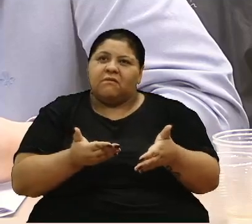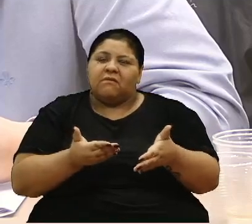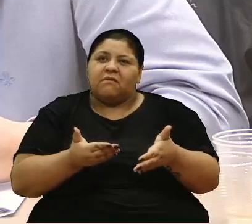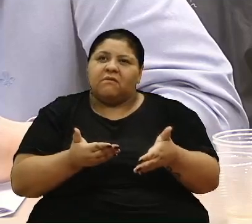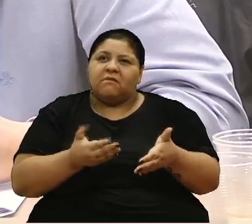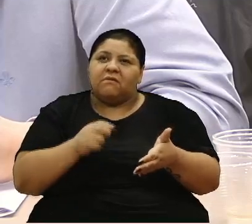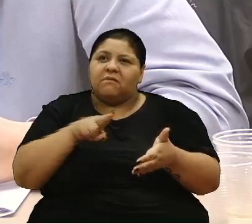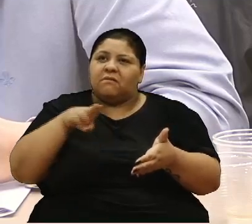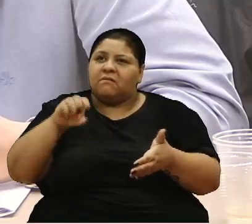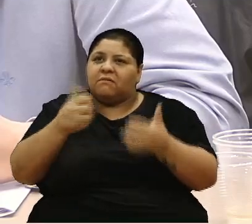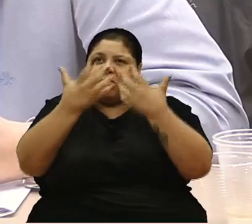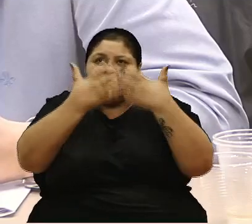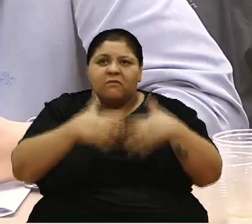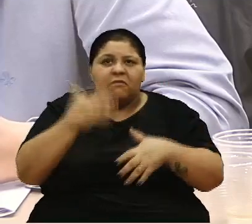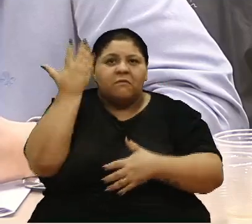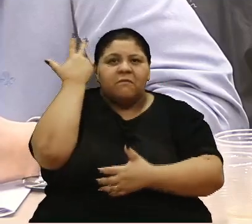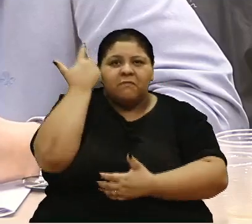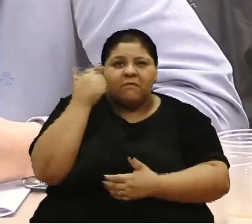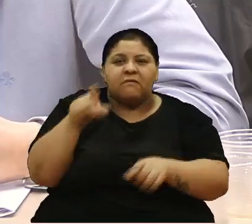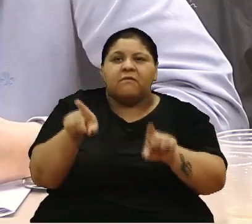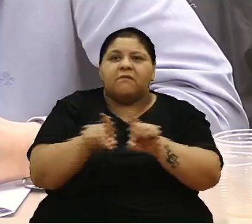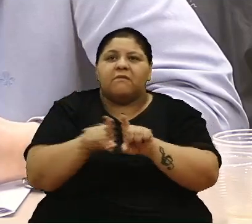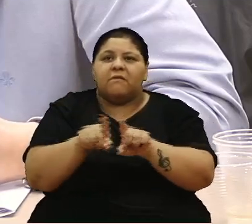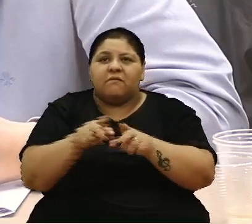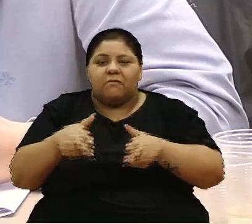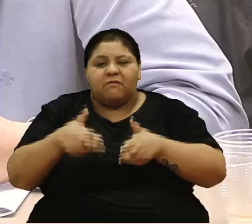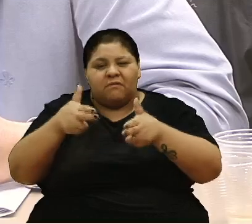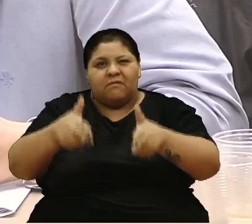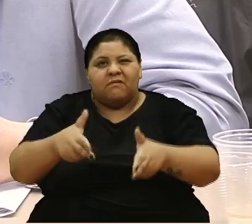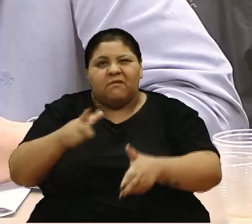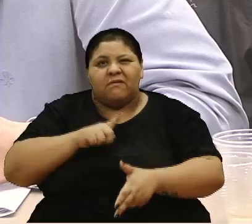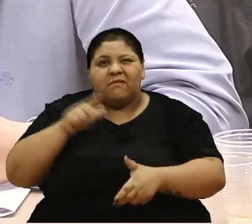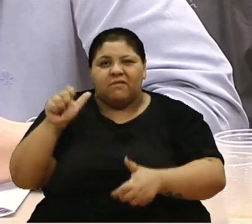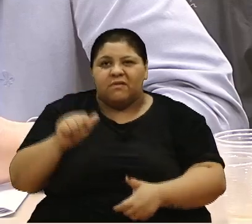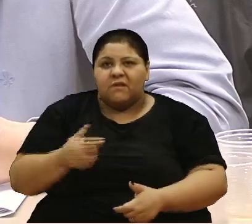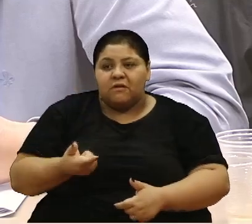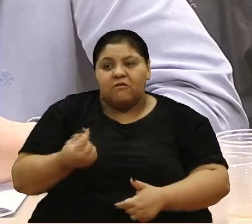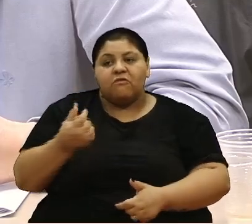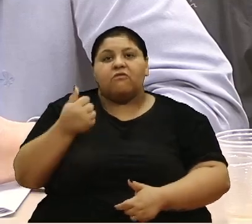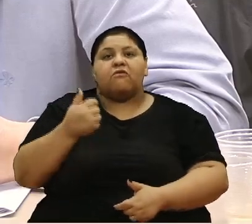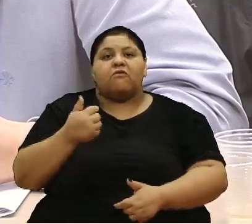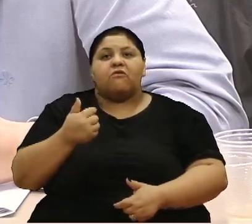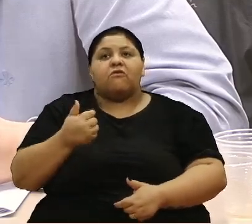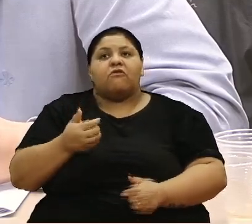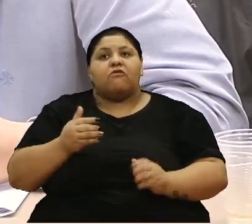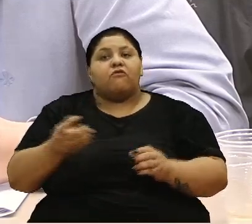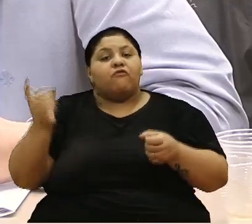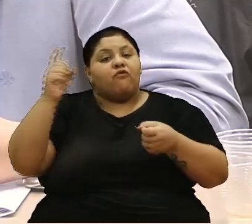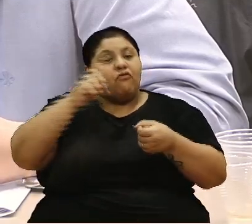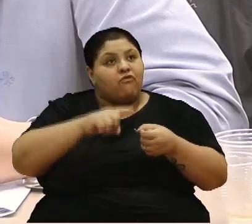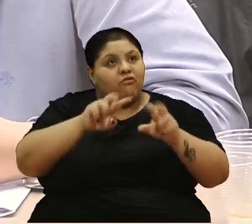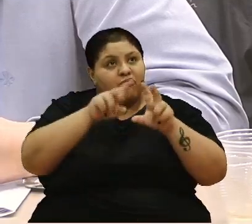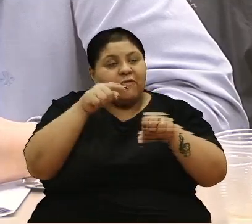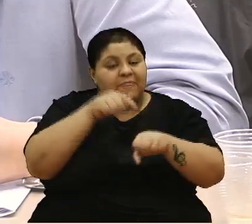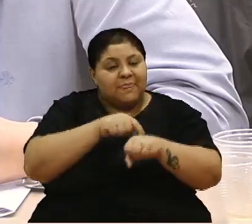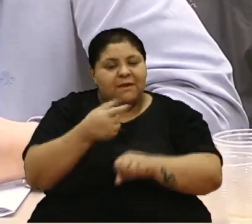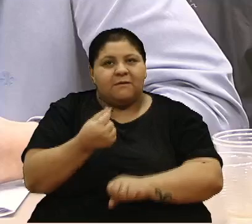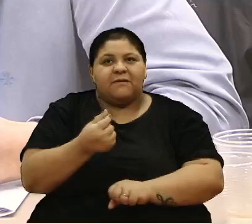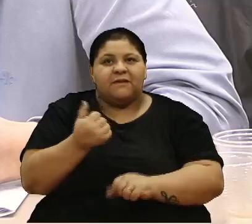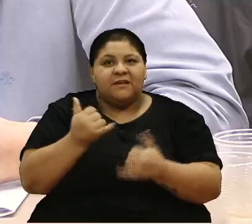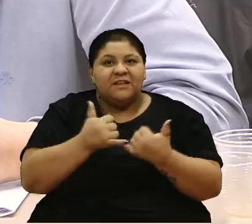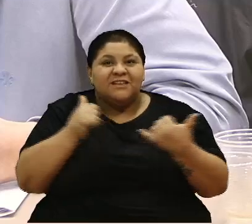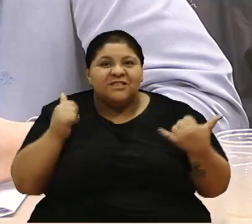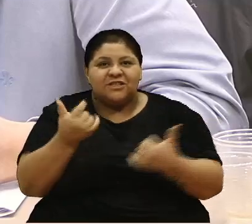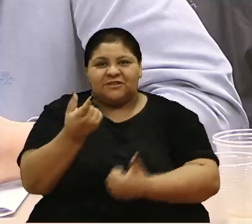saúde, a UBS, funcionando normal. E a questão do trem, mesmo que não tenha valor nenhum, voltando a esse debate, tempo é dinheiro, energia